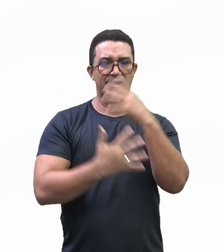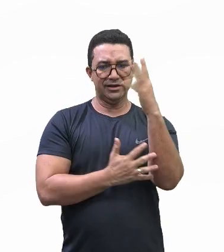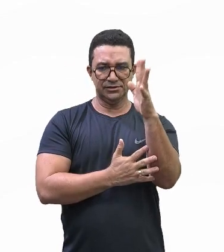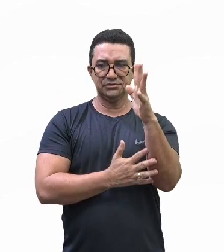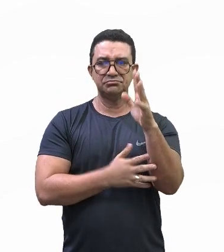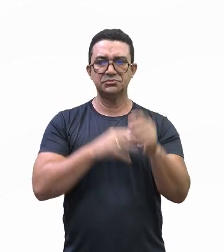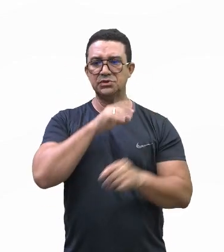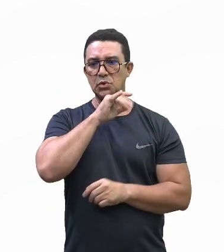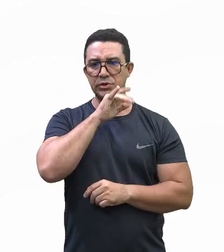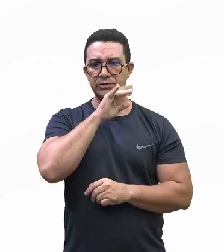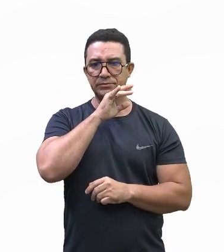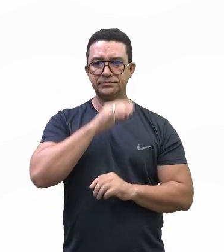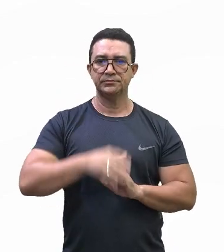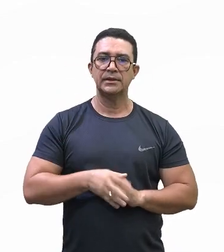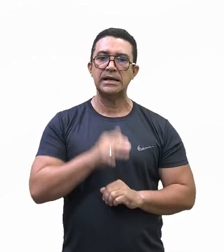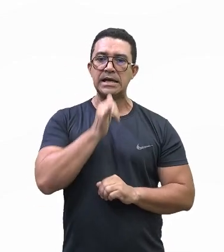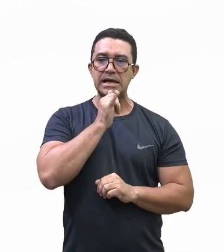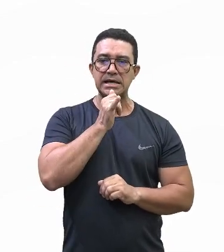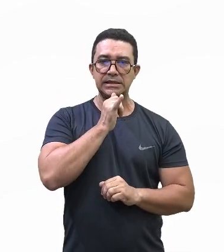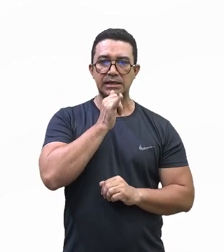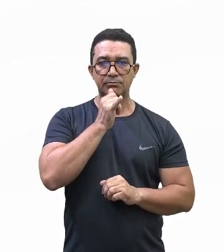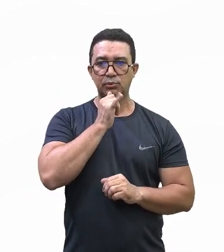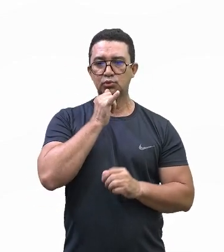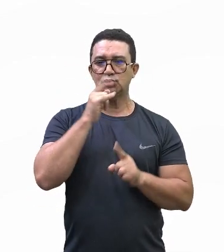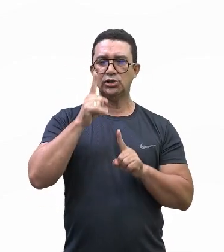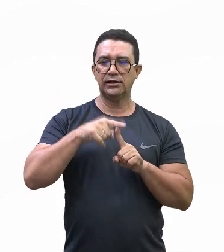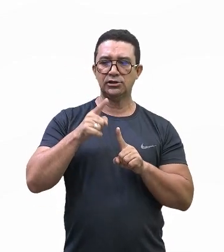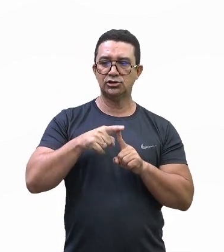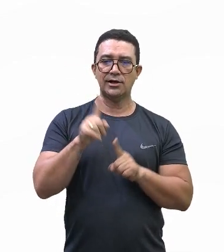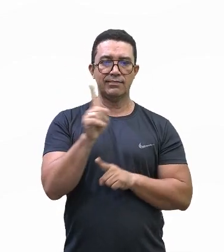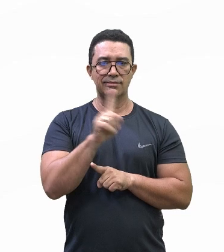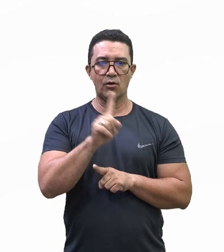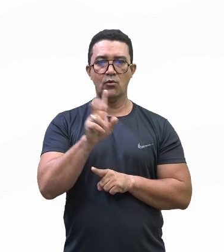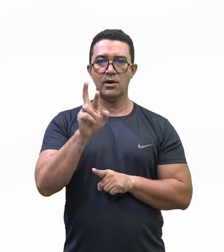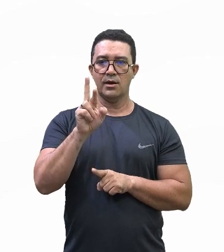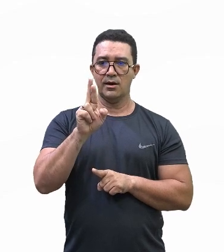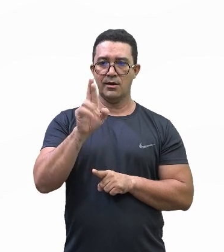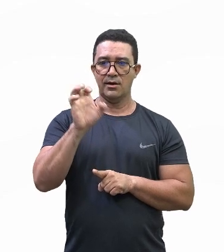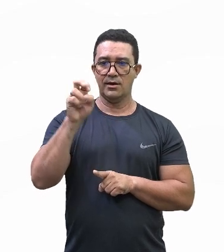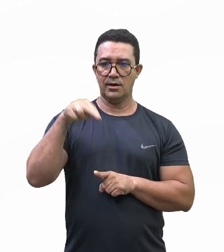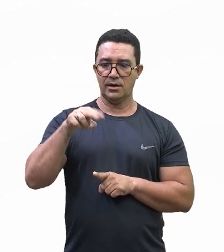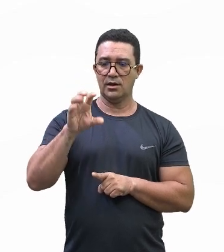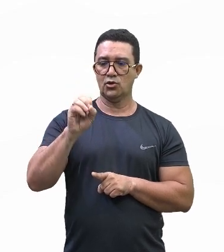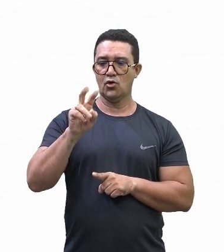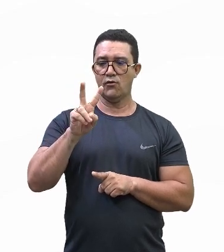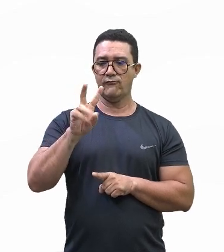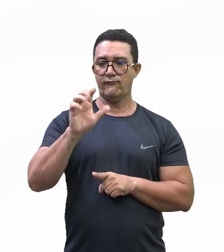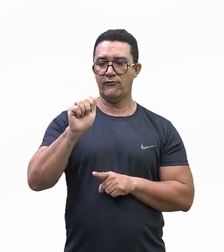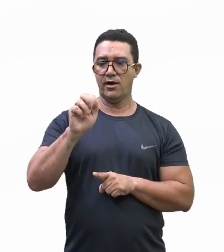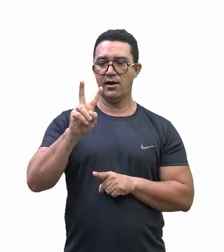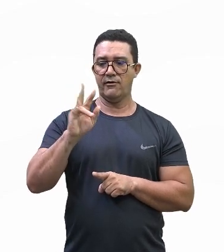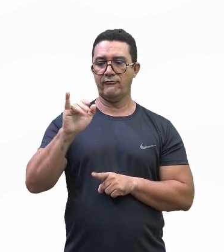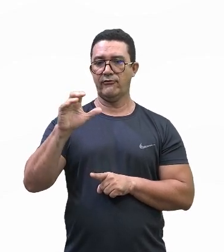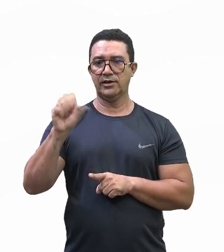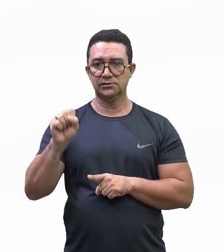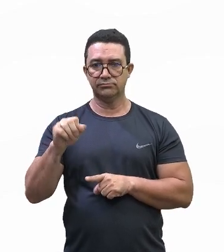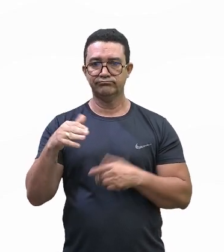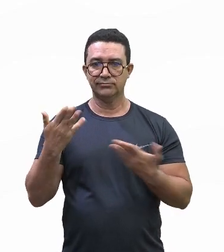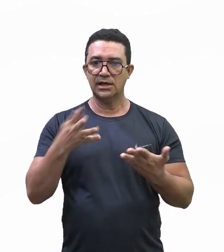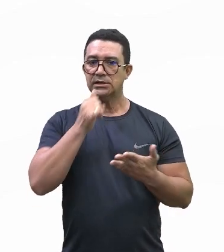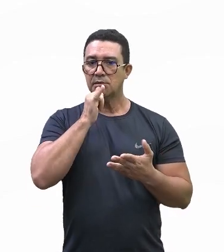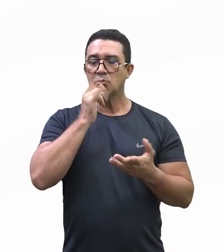tá? Exemplos aí de energias não renováveis. Os combustíveis fósseis, como é o caso